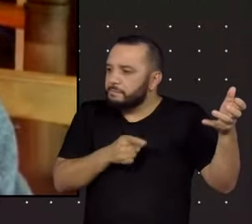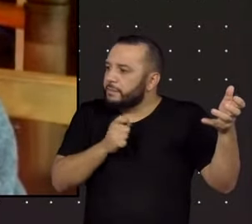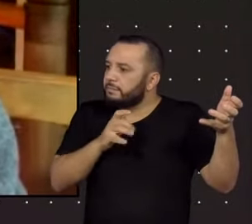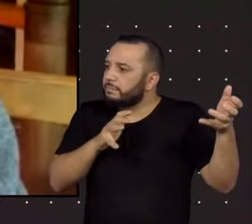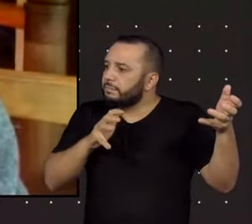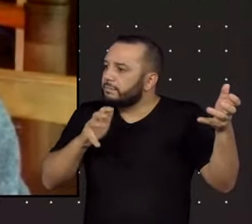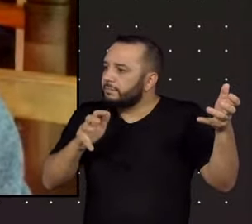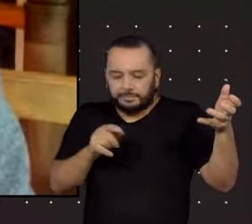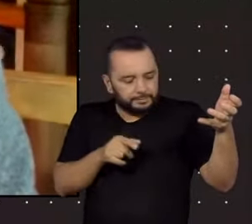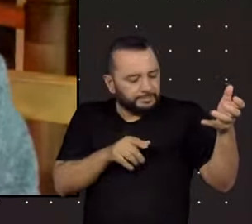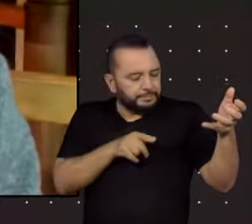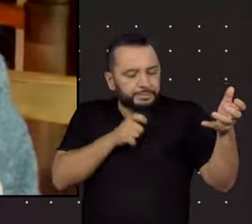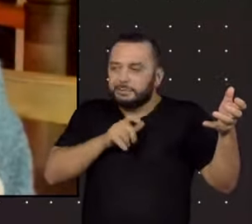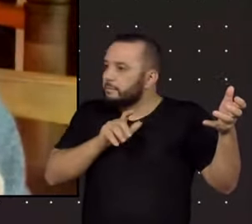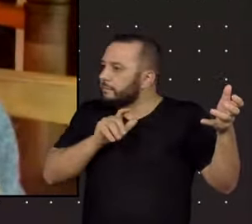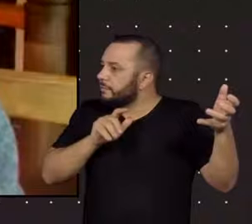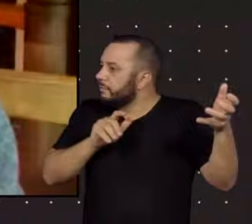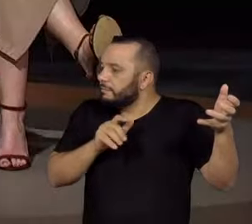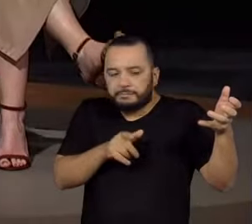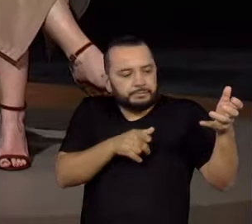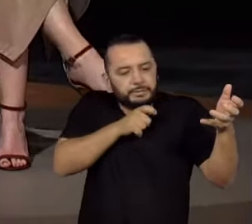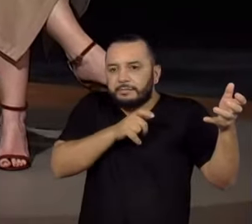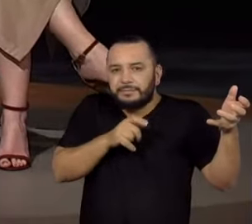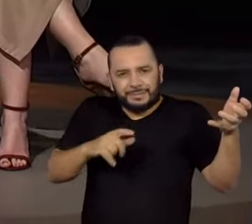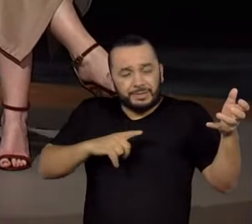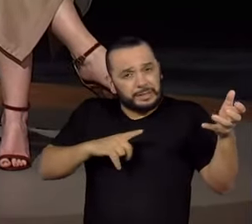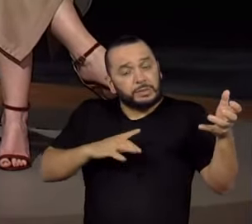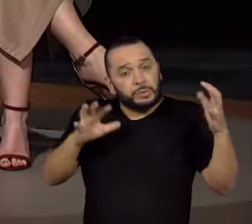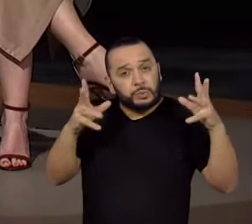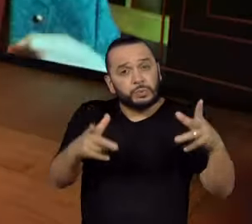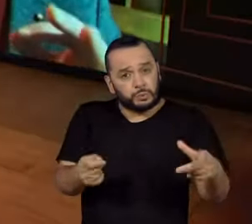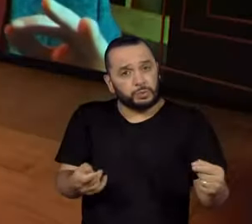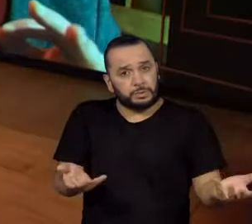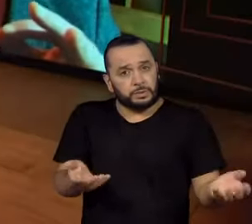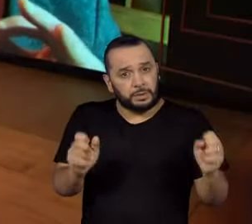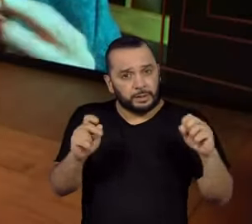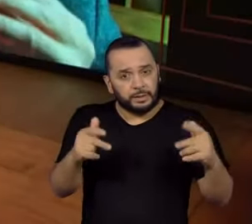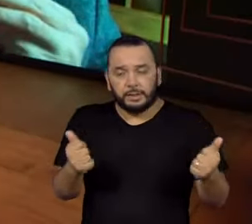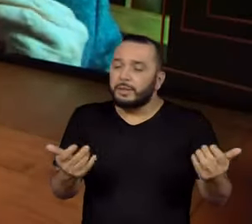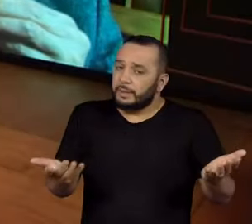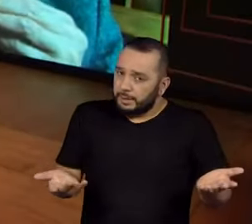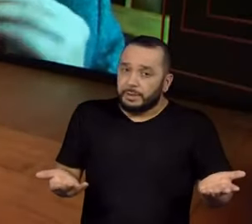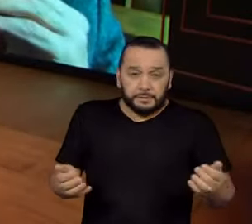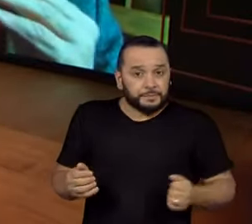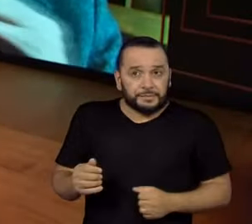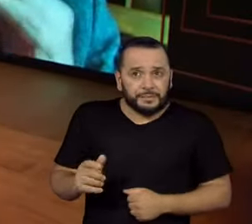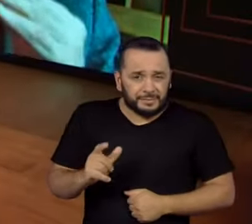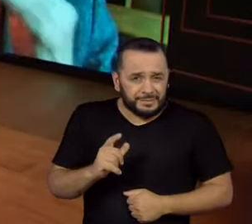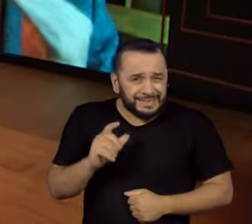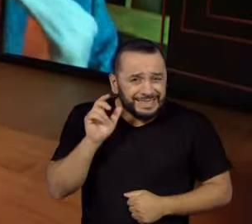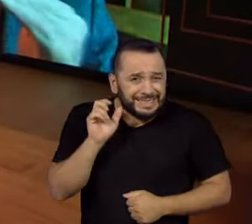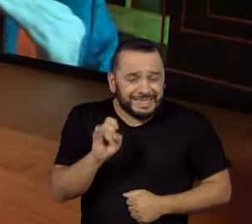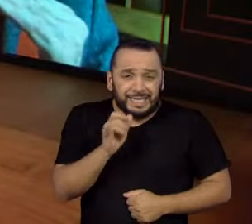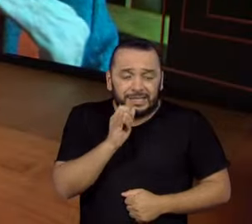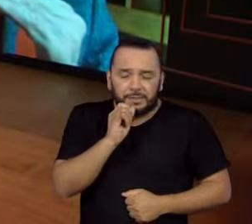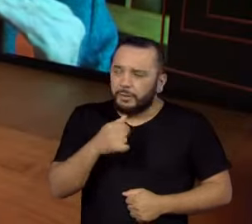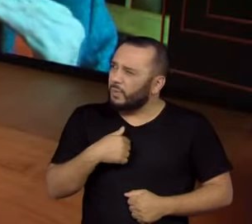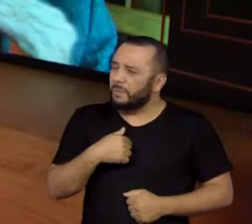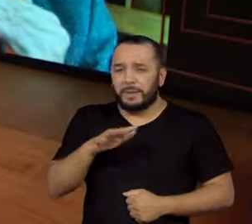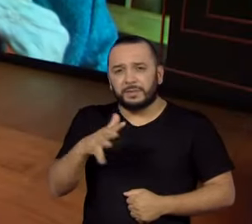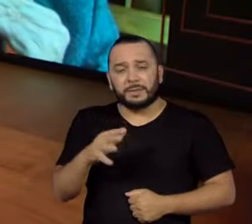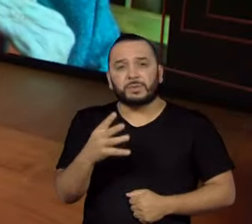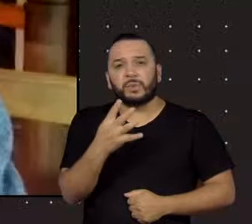para ele ser tanto afinado como todos os outros 80 músicos da orquestra, né? Então, se ele tiver não só